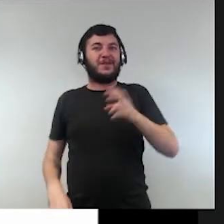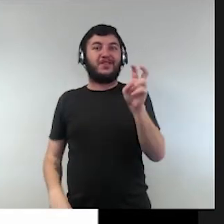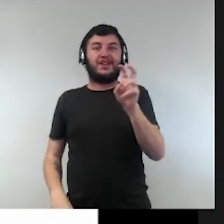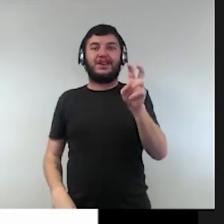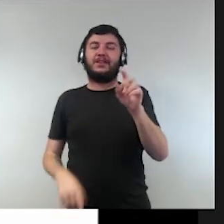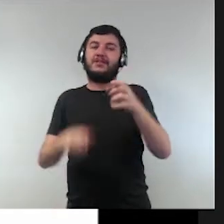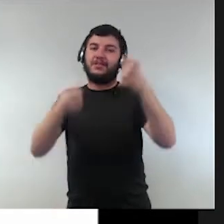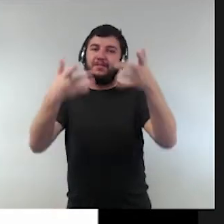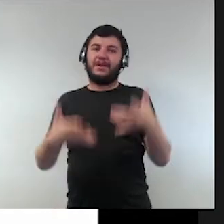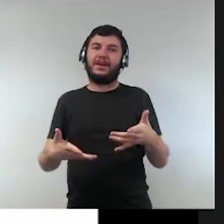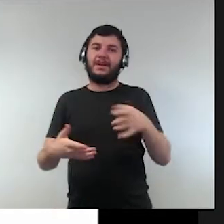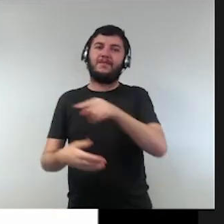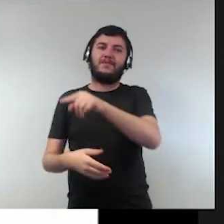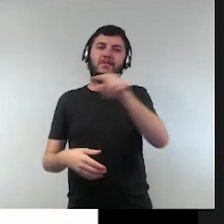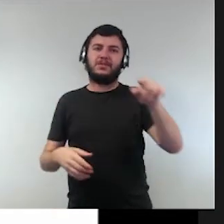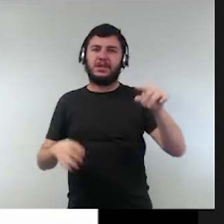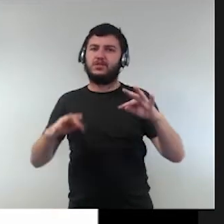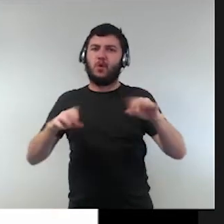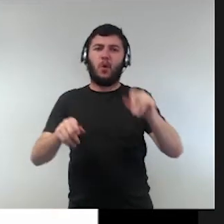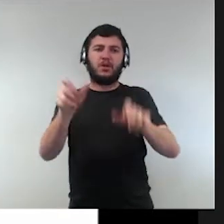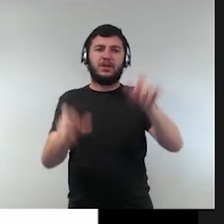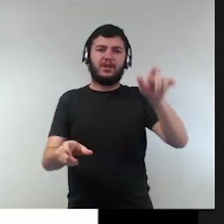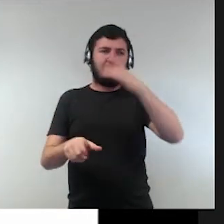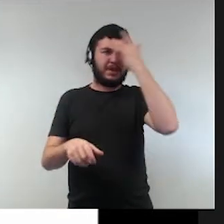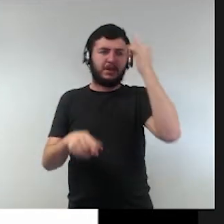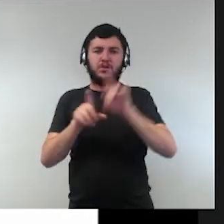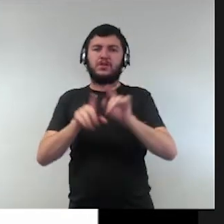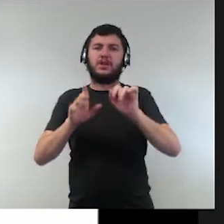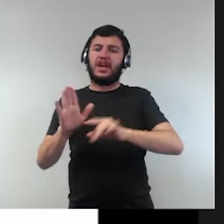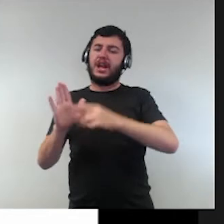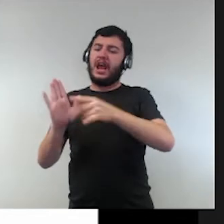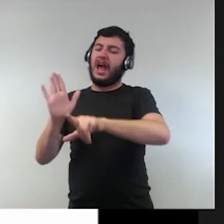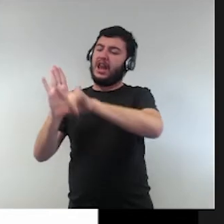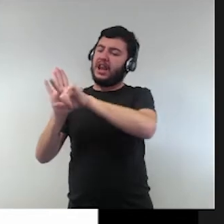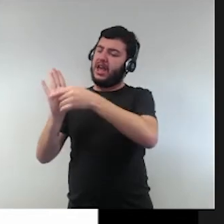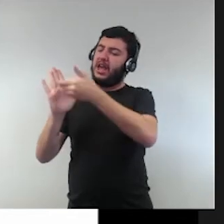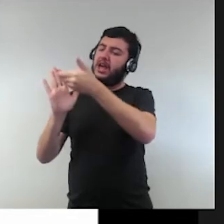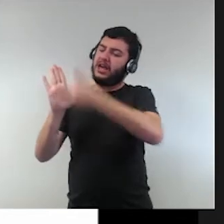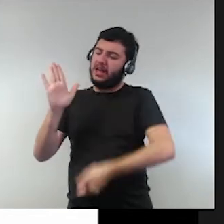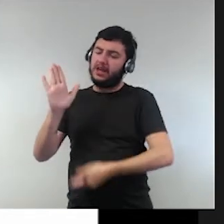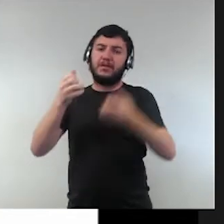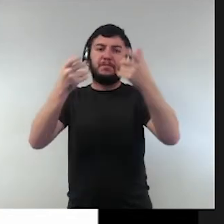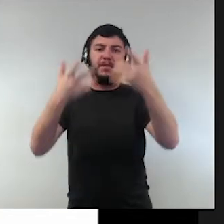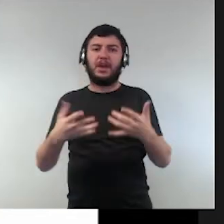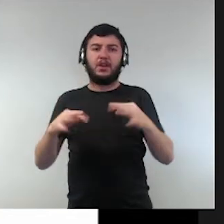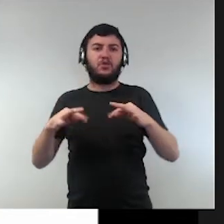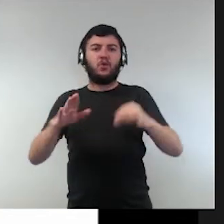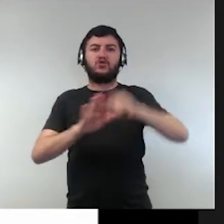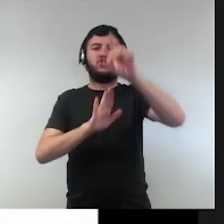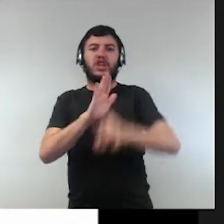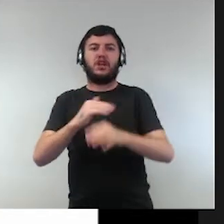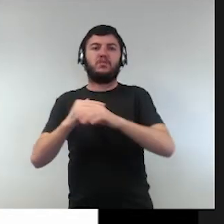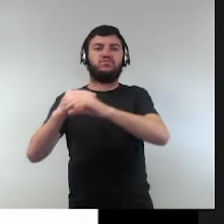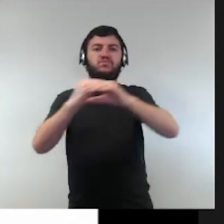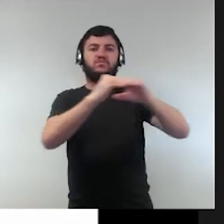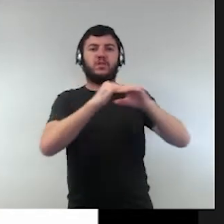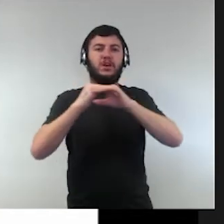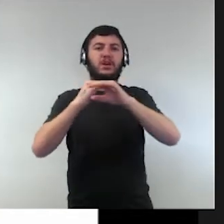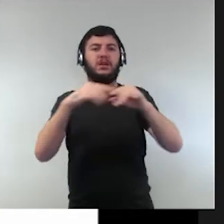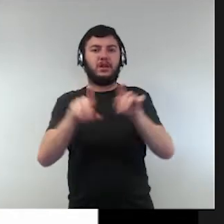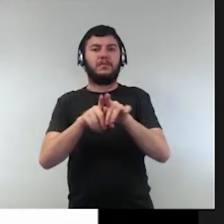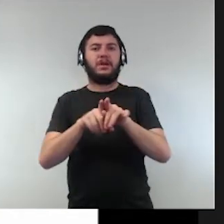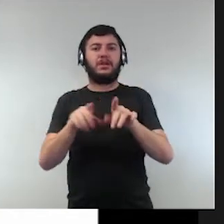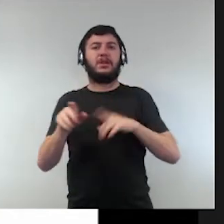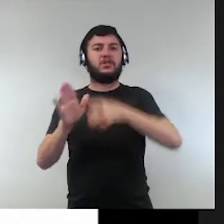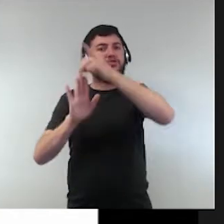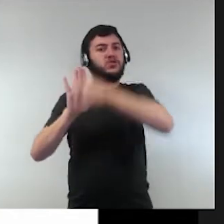têm igual perante a lei, sem distinção de qualquer natureza, etc, etc, etc. Ou seja, ela garante o direito da propriedade. A gente vai